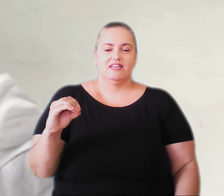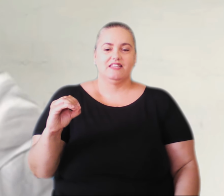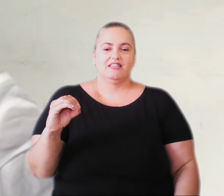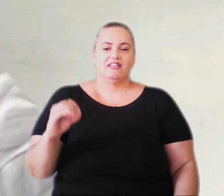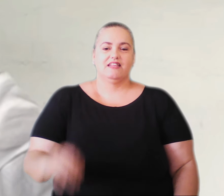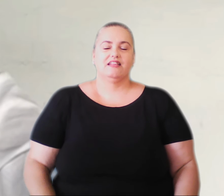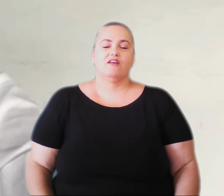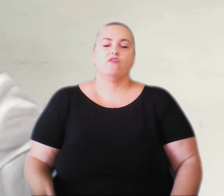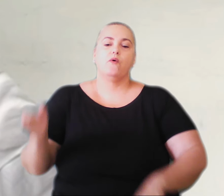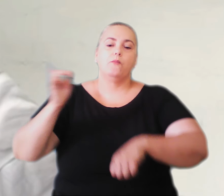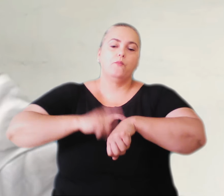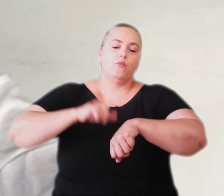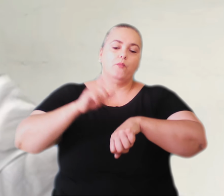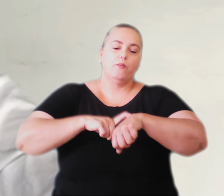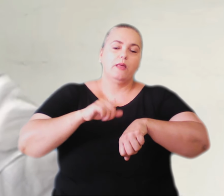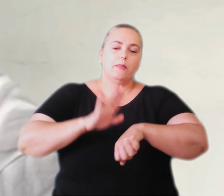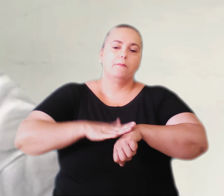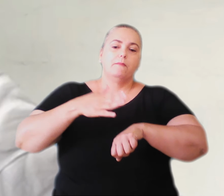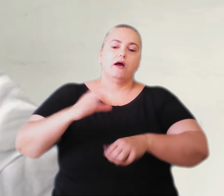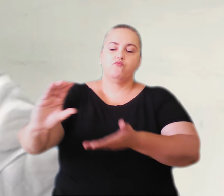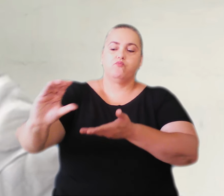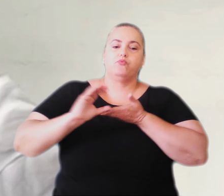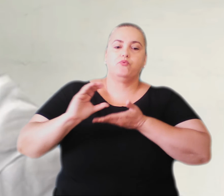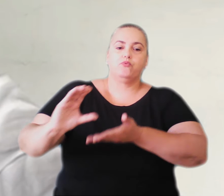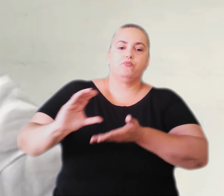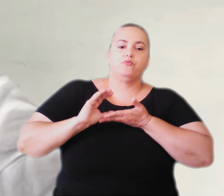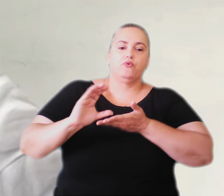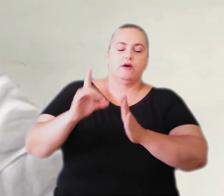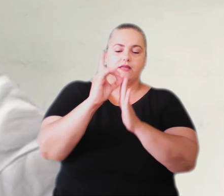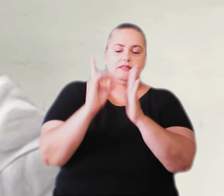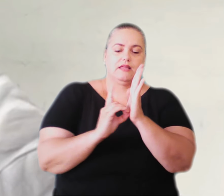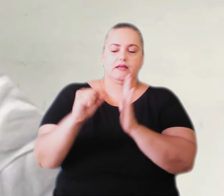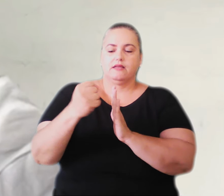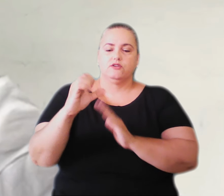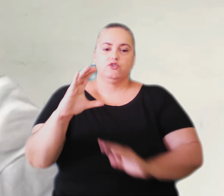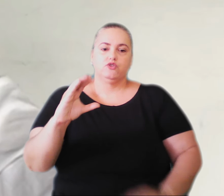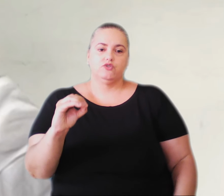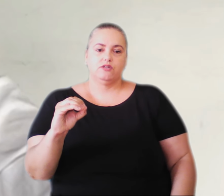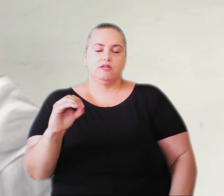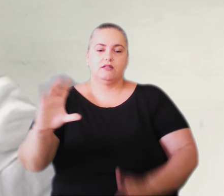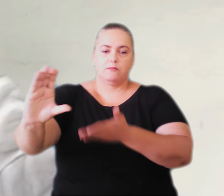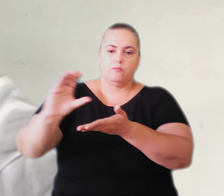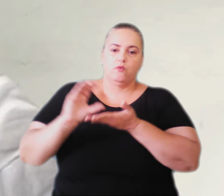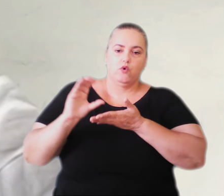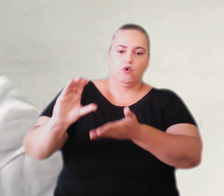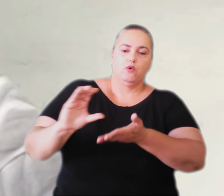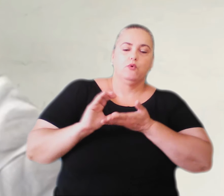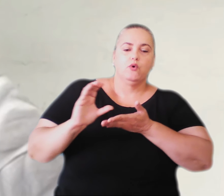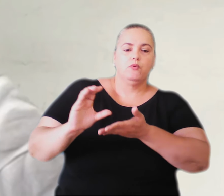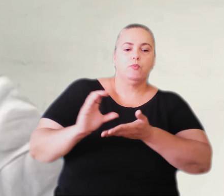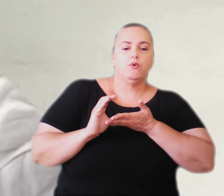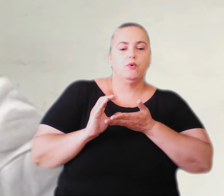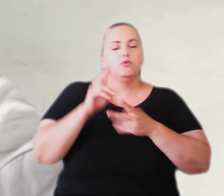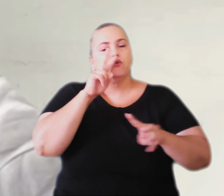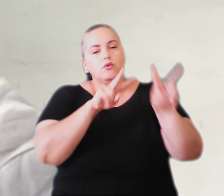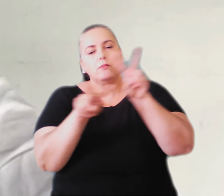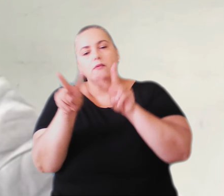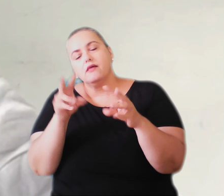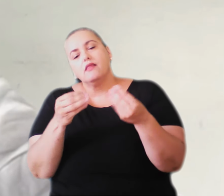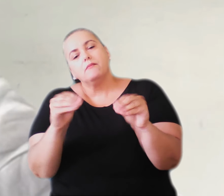um momento que nós mais faturamos, na década de 80. Foi, a década de 80 foi... E tu vê, isso tinha